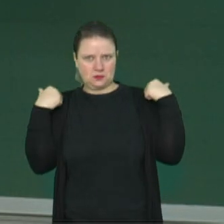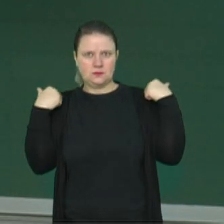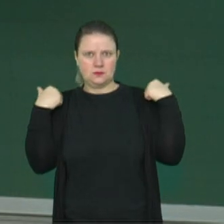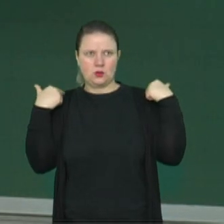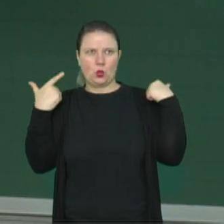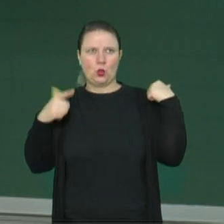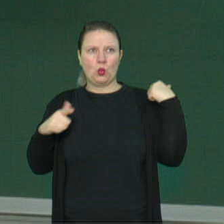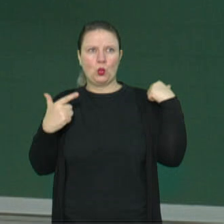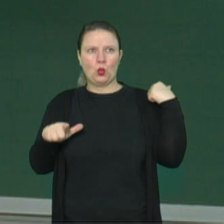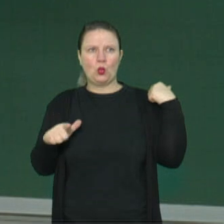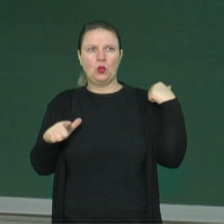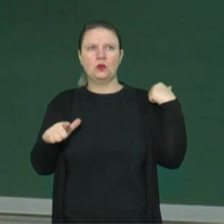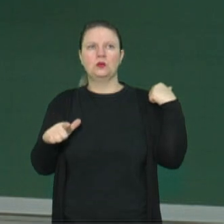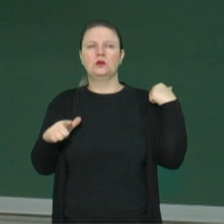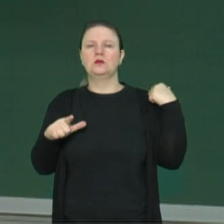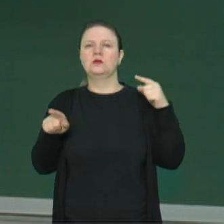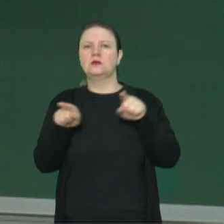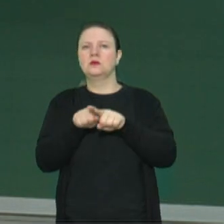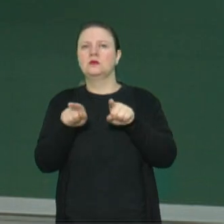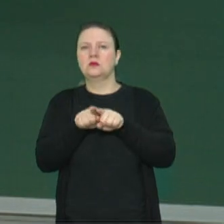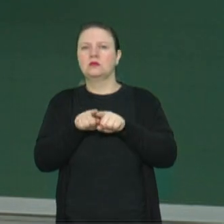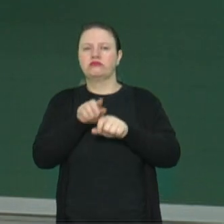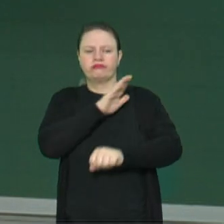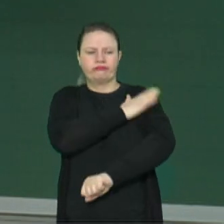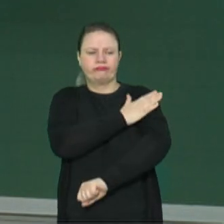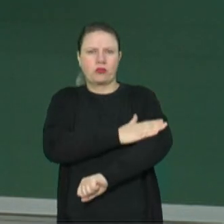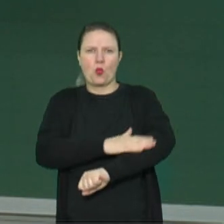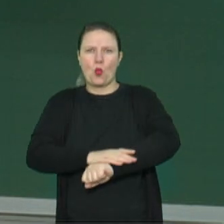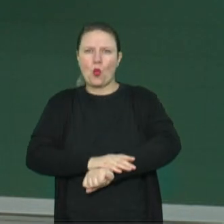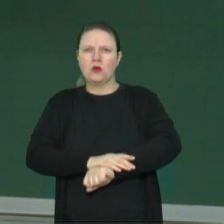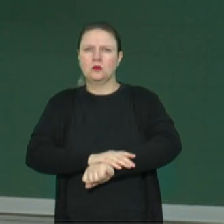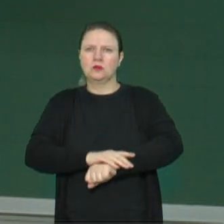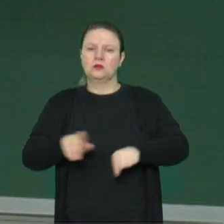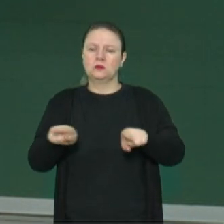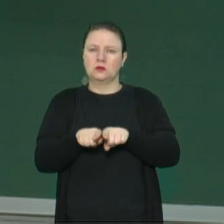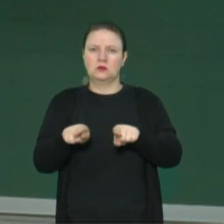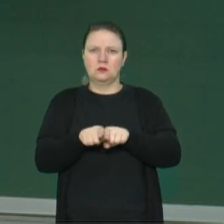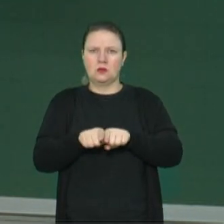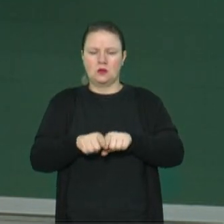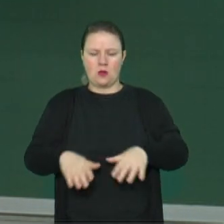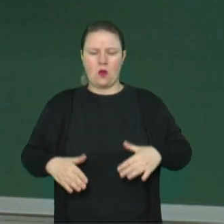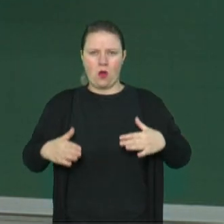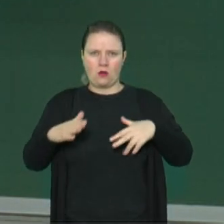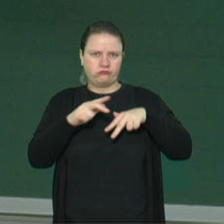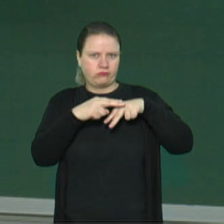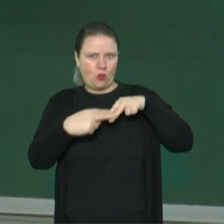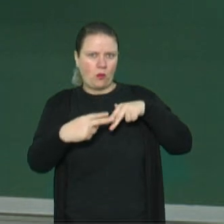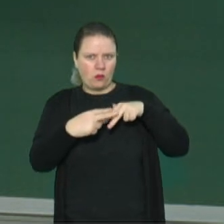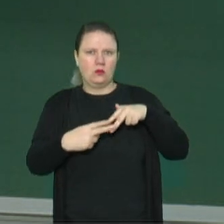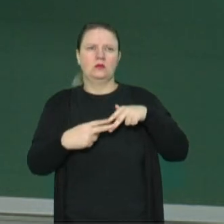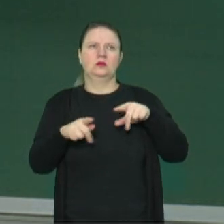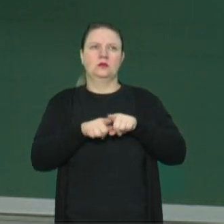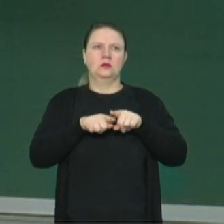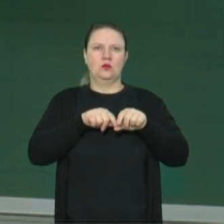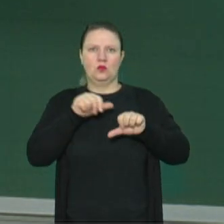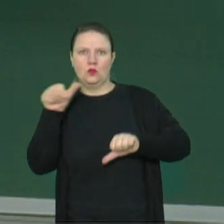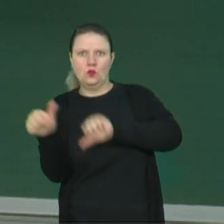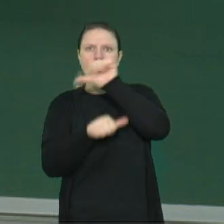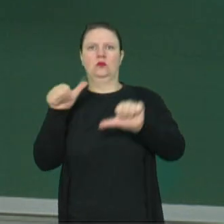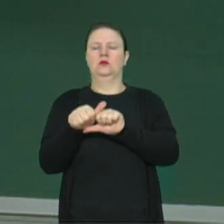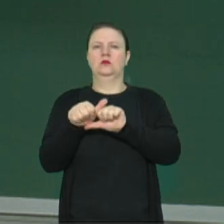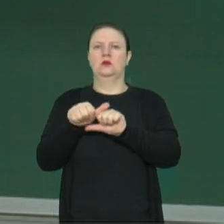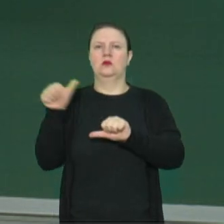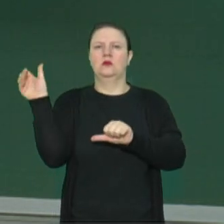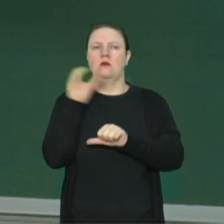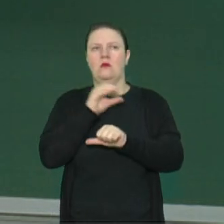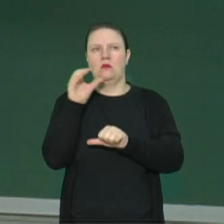de preto ali, né, envolvendo ele tanto com os braços e principalmente com as pernas aqui também. Então ele acaba girando, utilizando tanto das